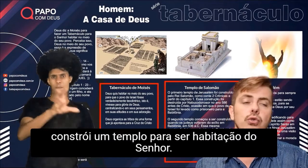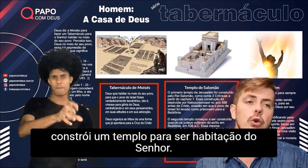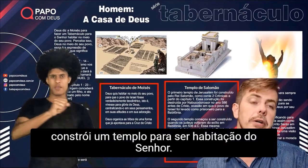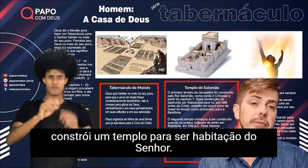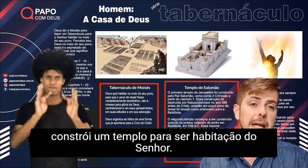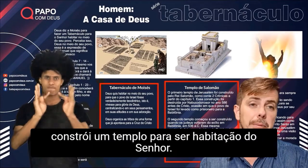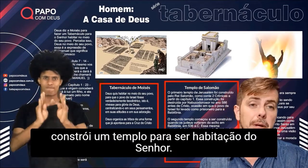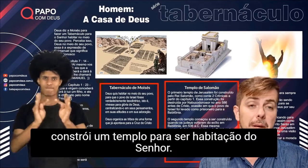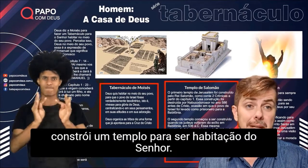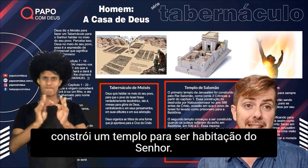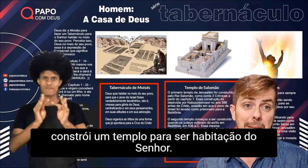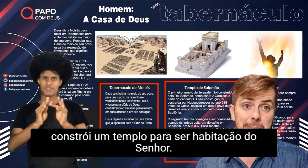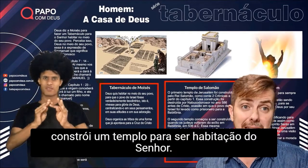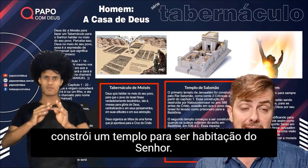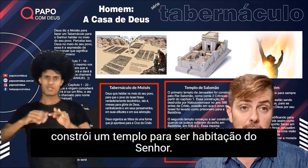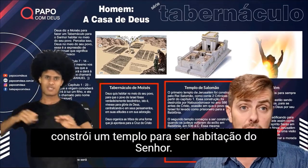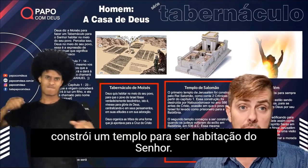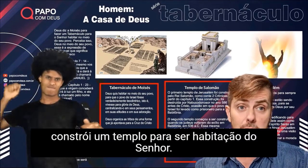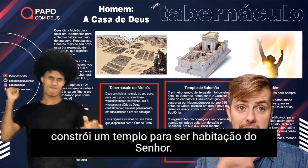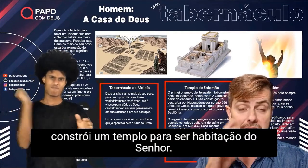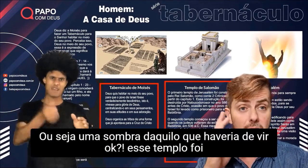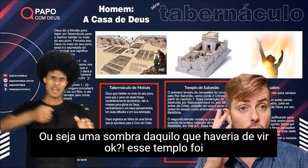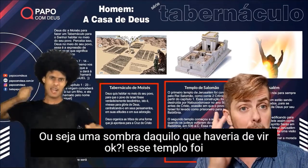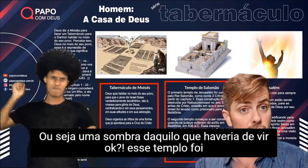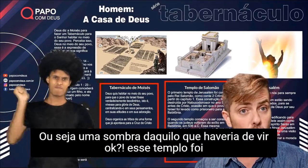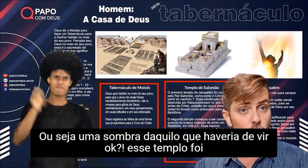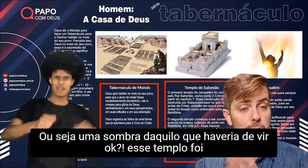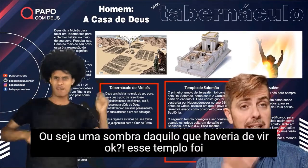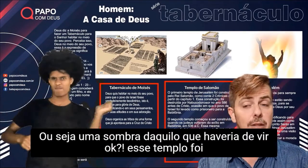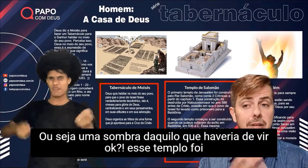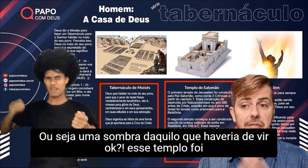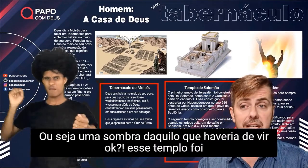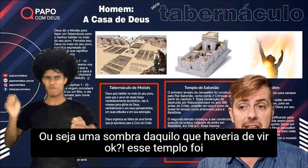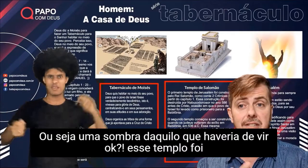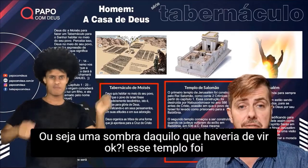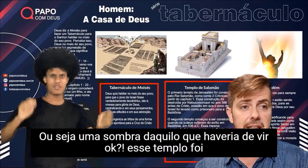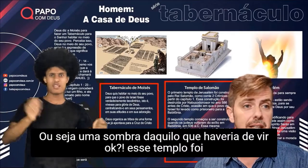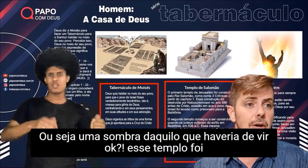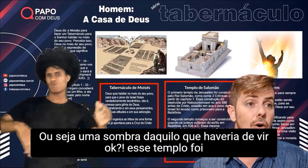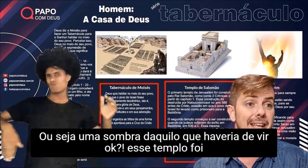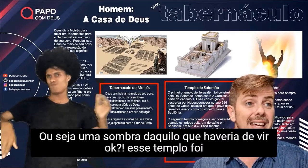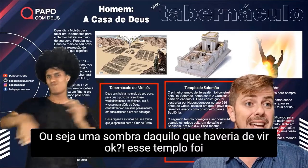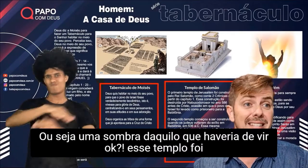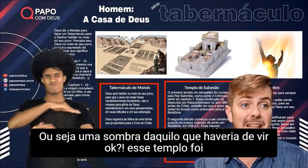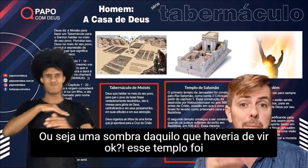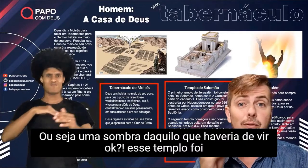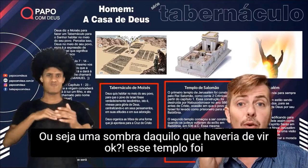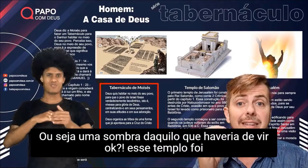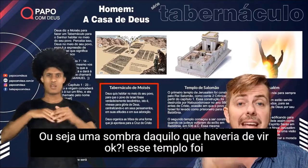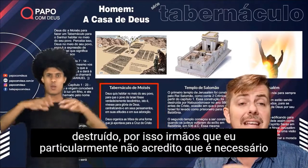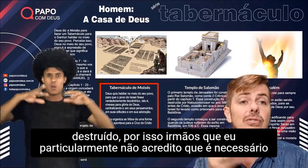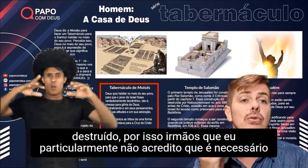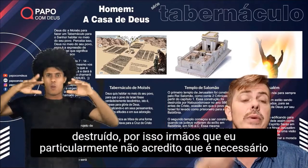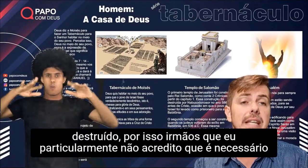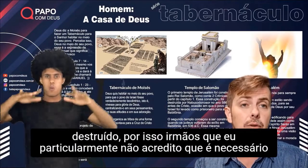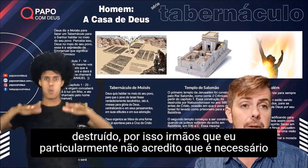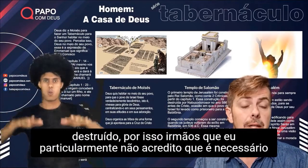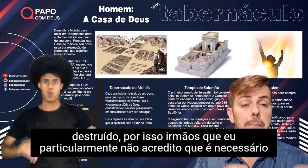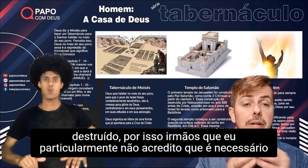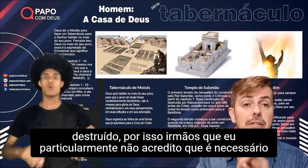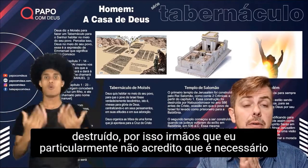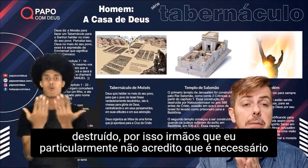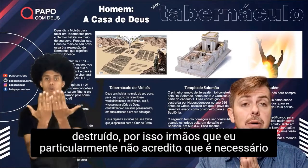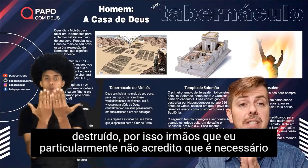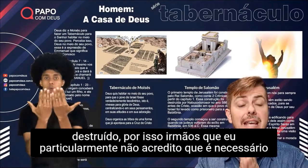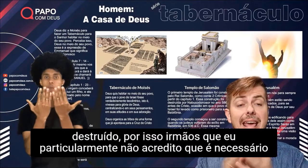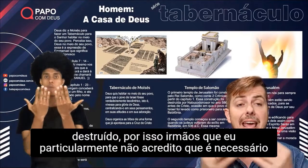Davi, constrói um templo para ser a habitação do Senhor, ou seja, uma sombra daquilo que haveria de vir, ok? Esse templo foi destruído,